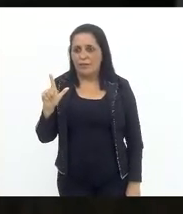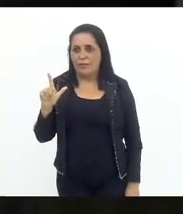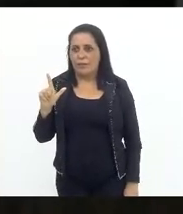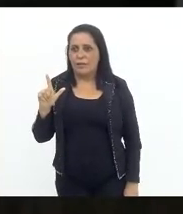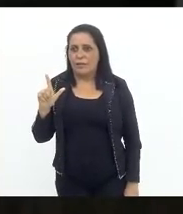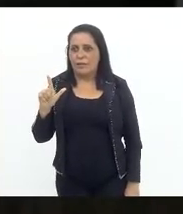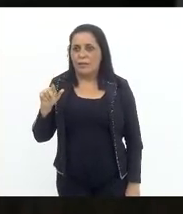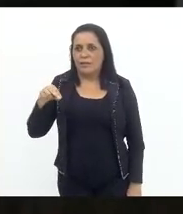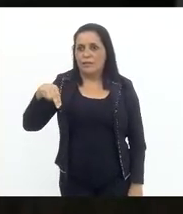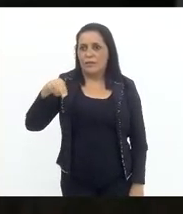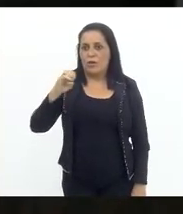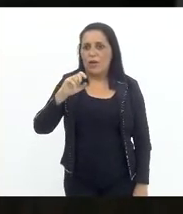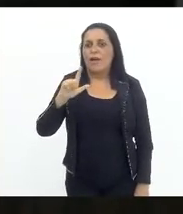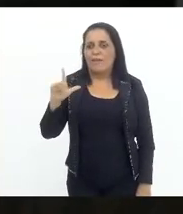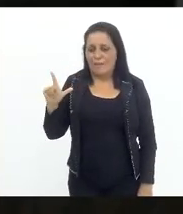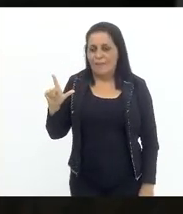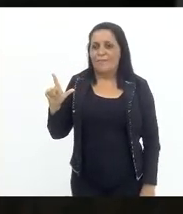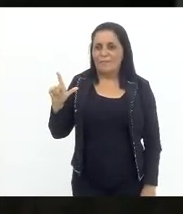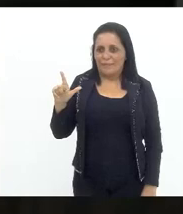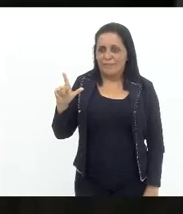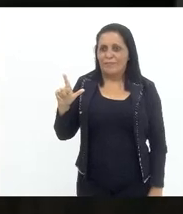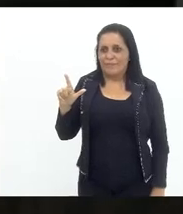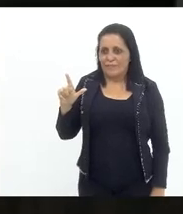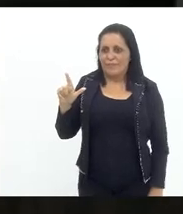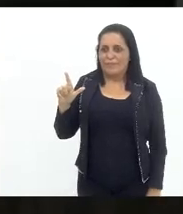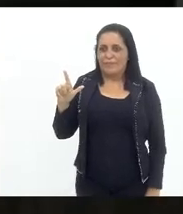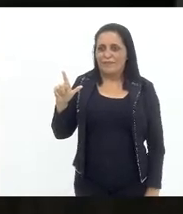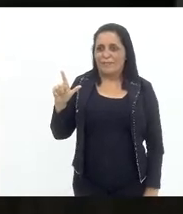Deputado Noel de Carvalho. Deputado...